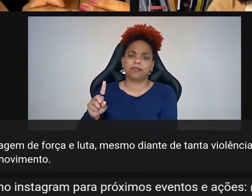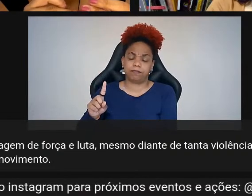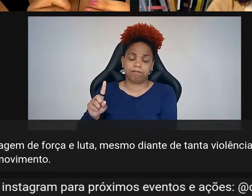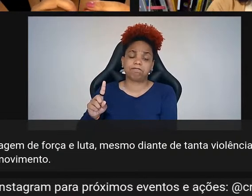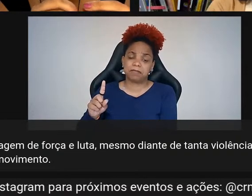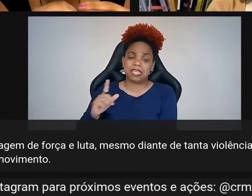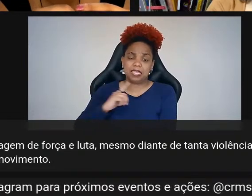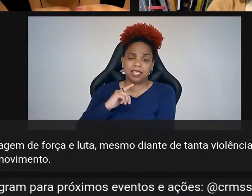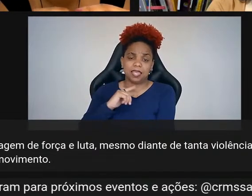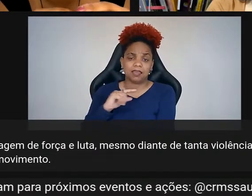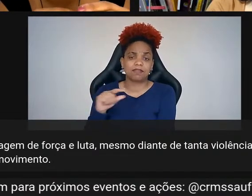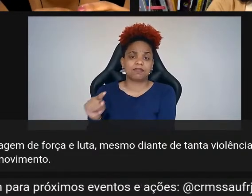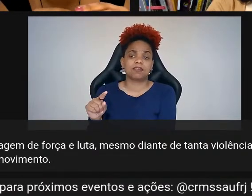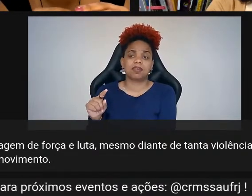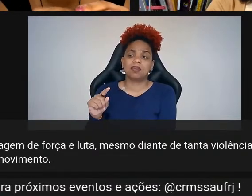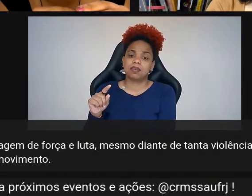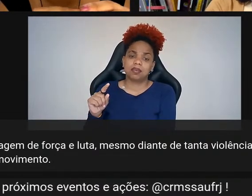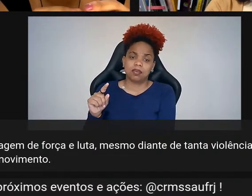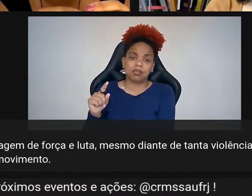do bens